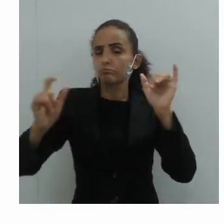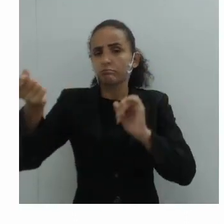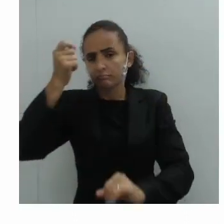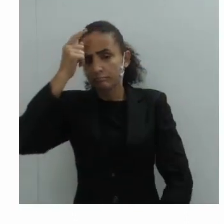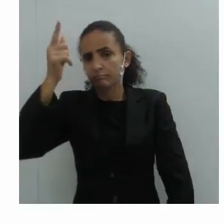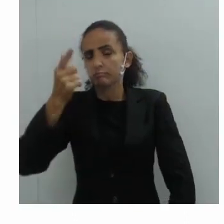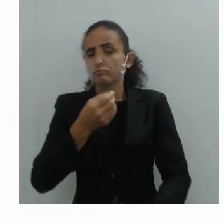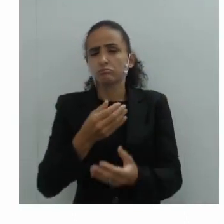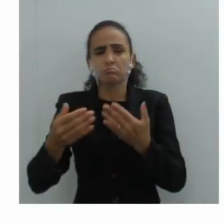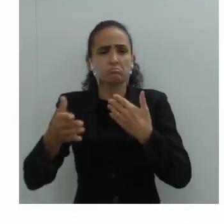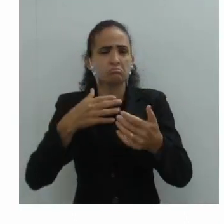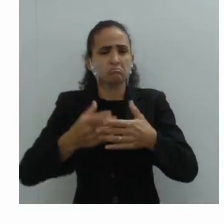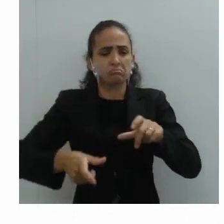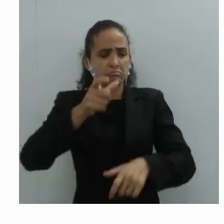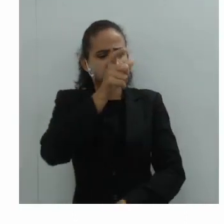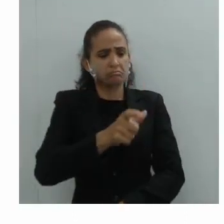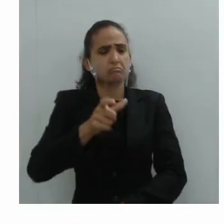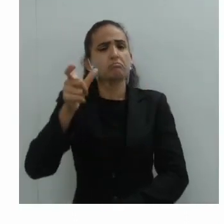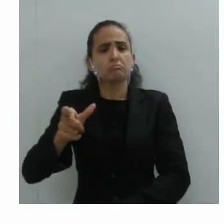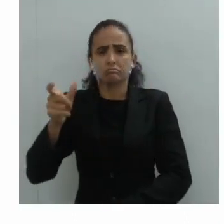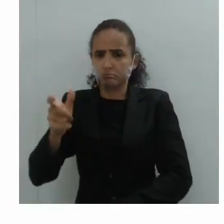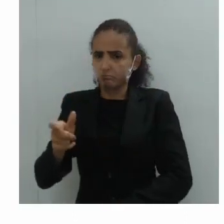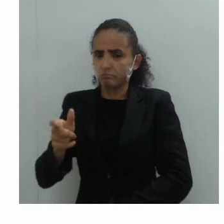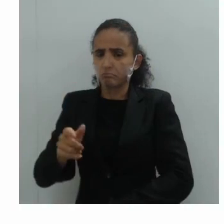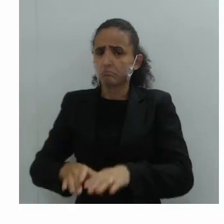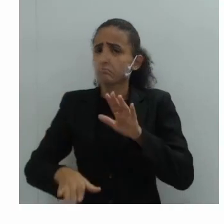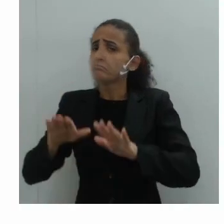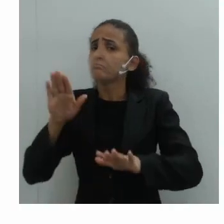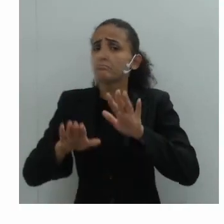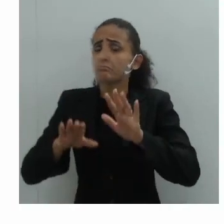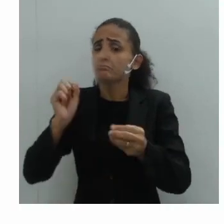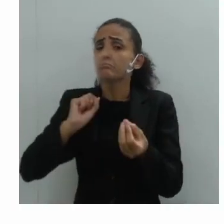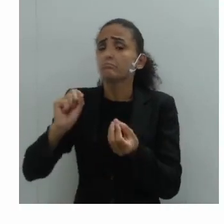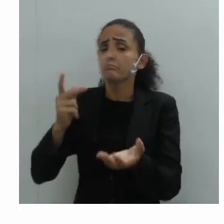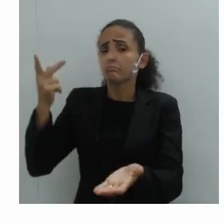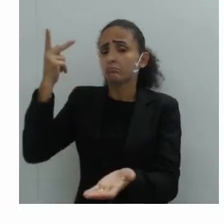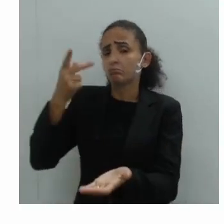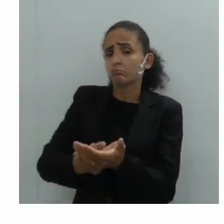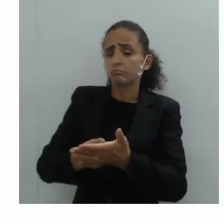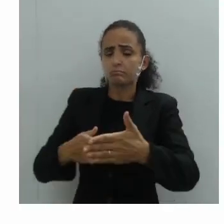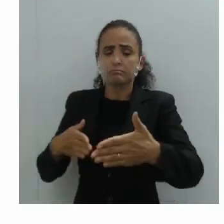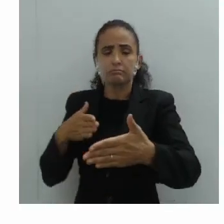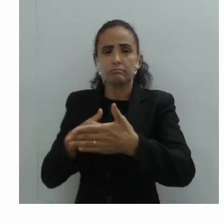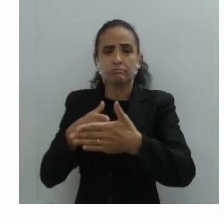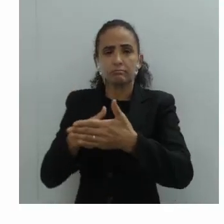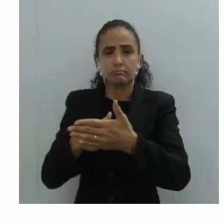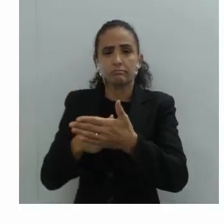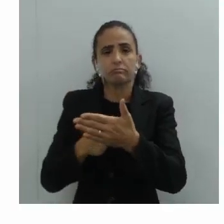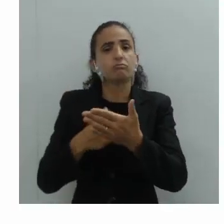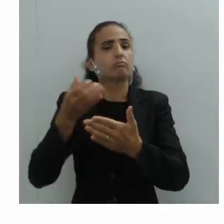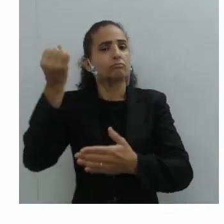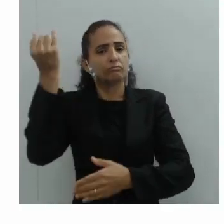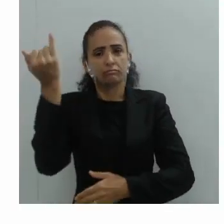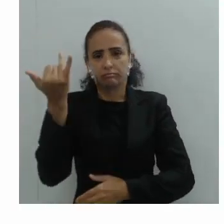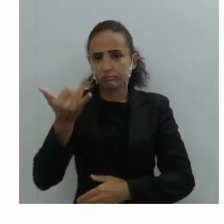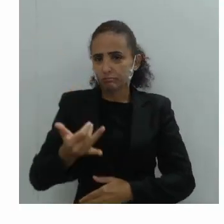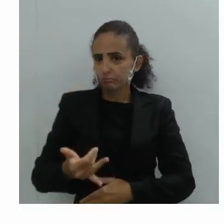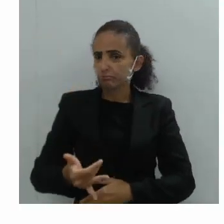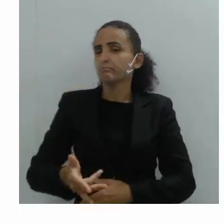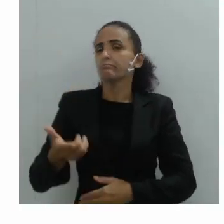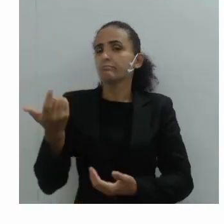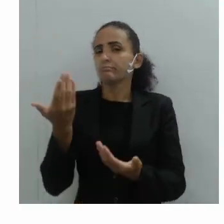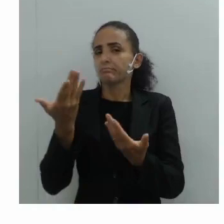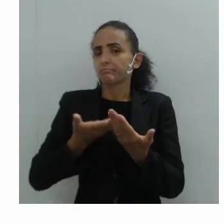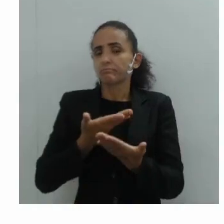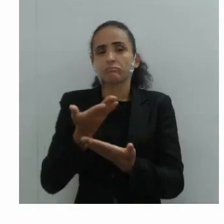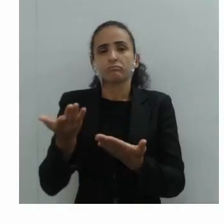ideias por qualquer meio de expressão, independentemente das fronteiras. Mais uma vez, nós trazemos para